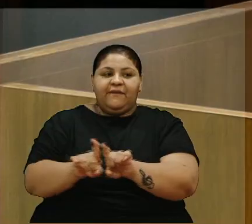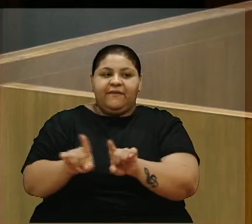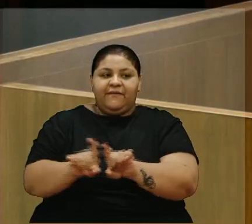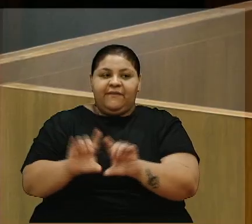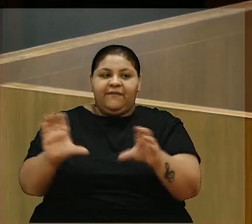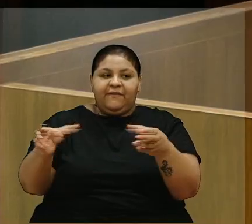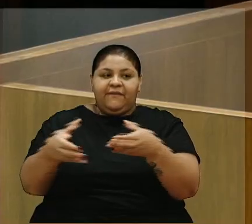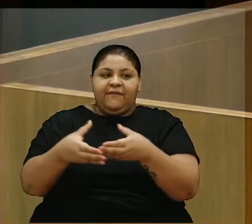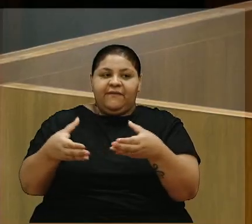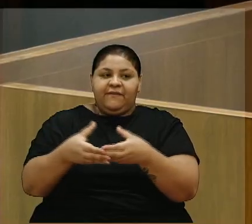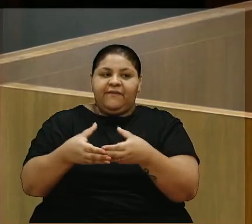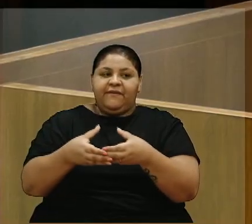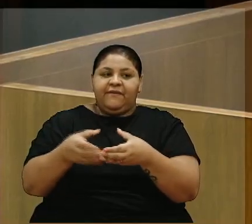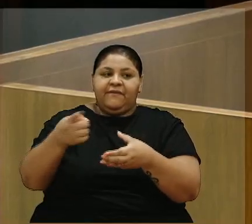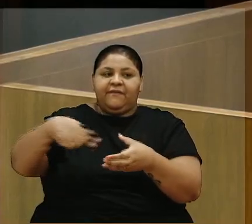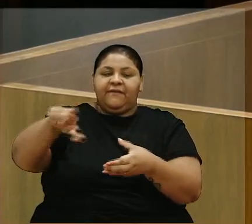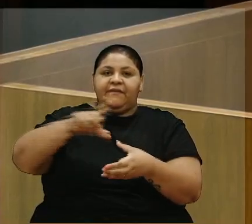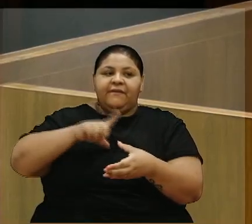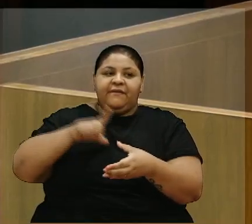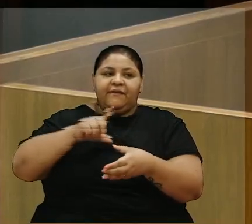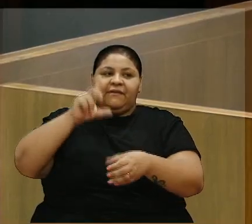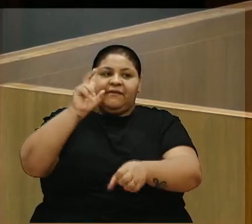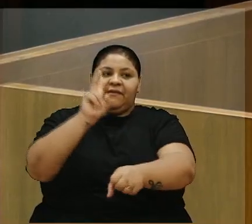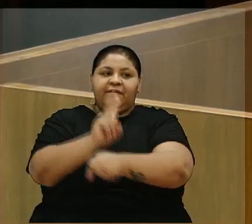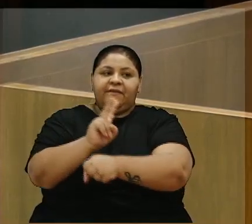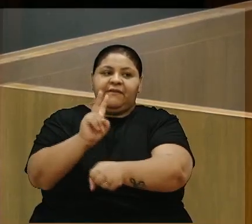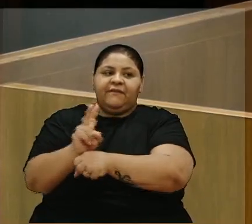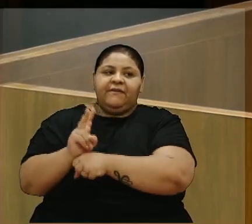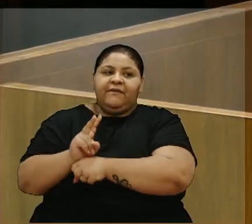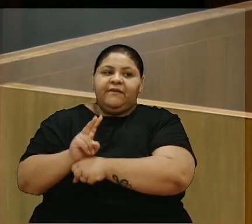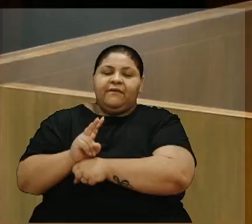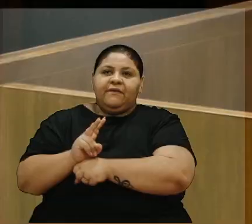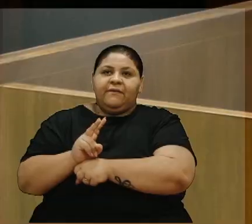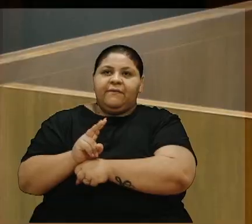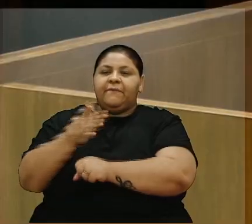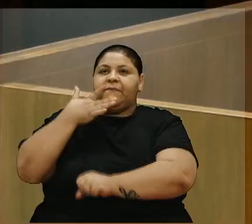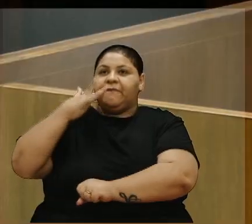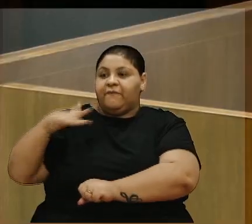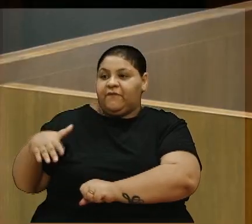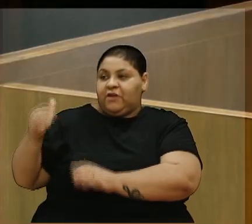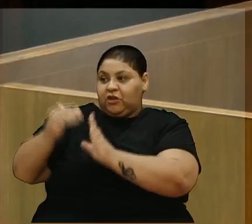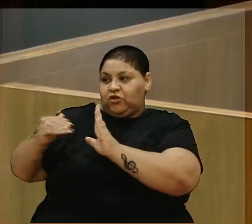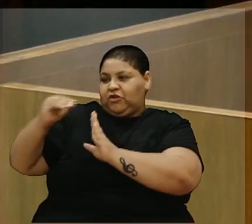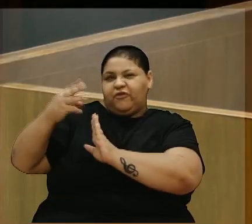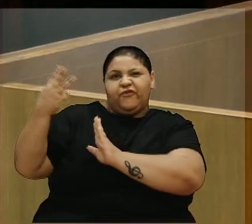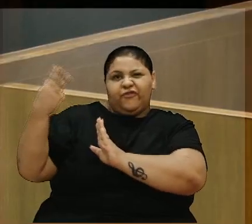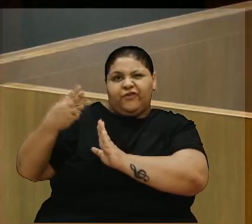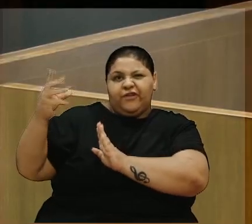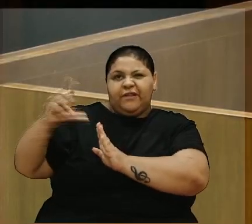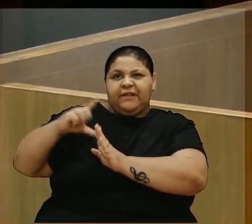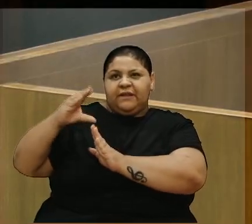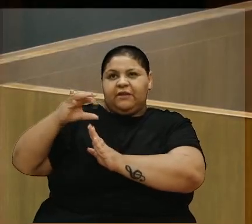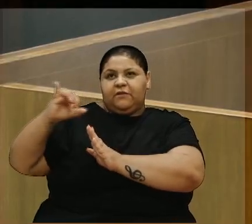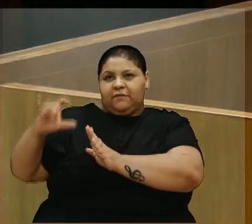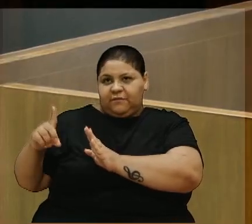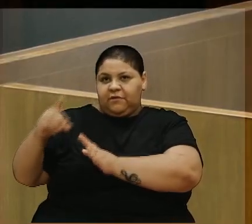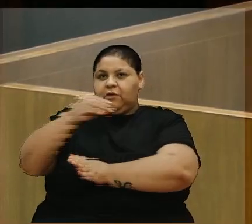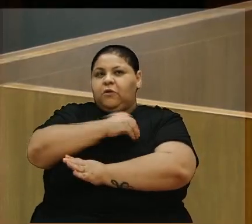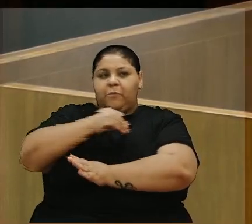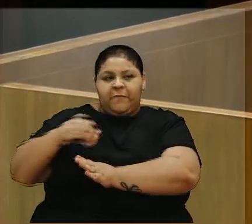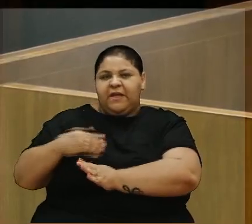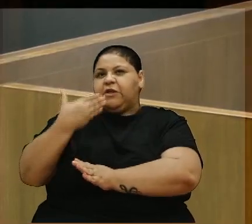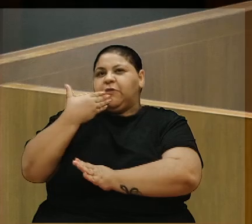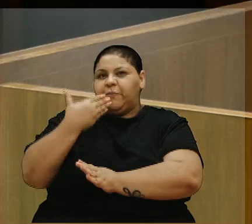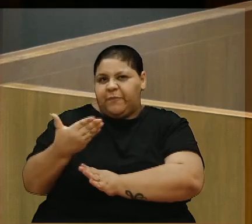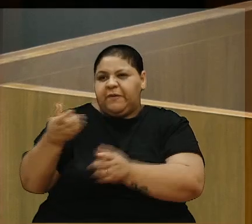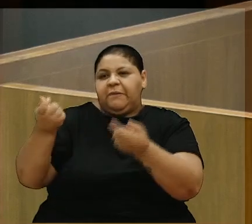como eu disse. A gente tem que aguardar a adaptação, mesmo essa criança, por exemplo, sendo do nível 3, tendo CID, e o médico pedindo, dizendo